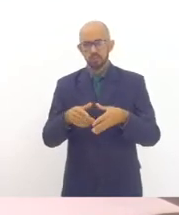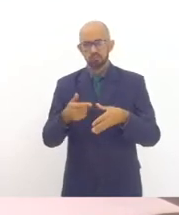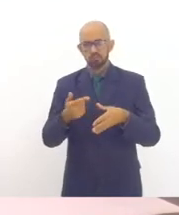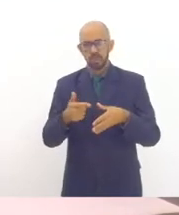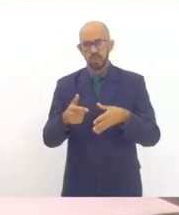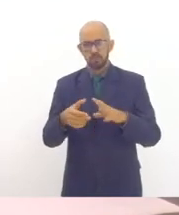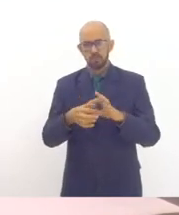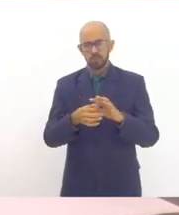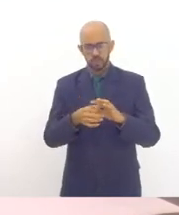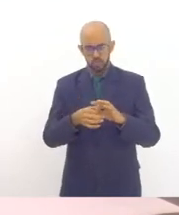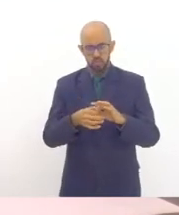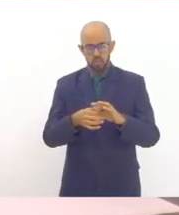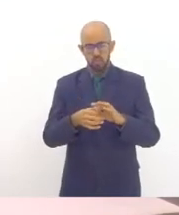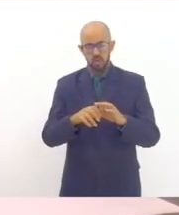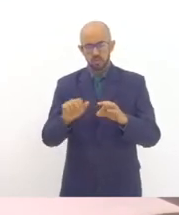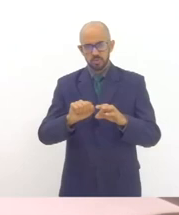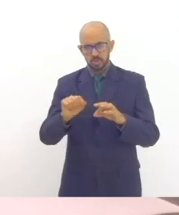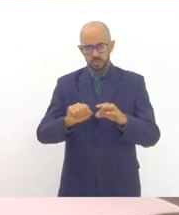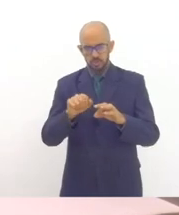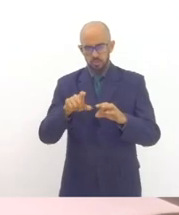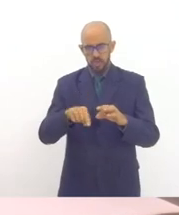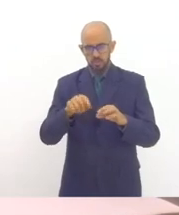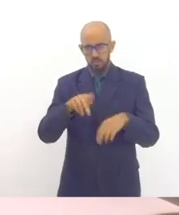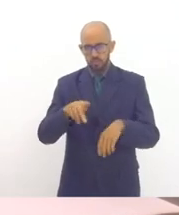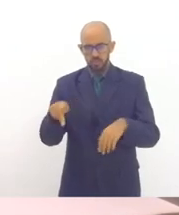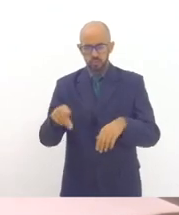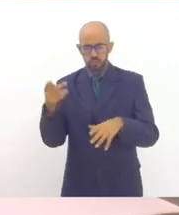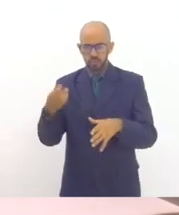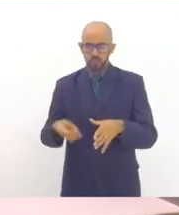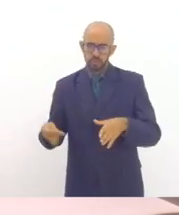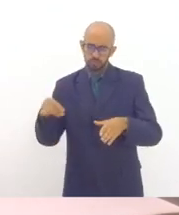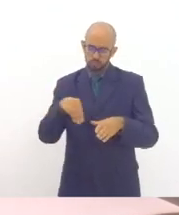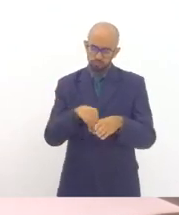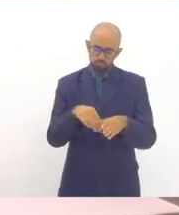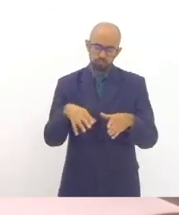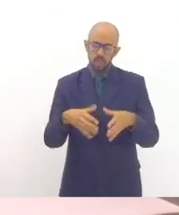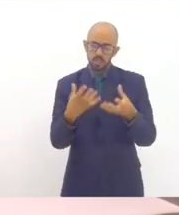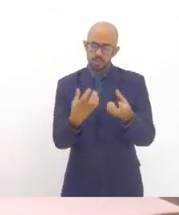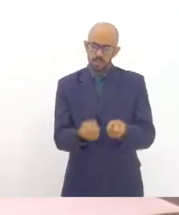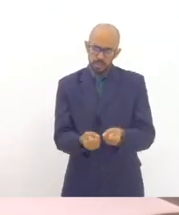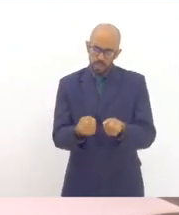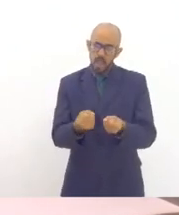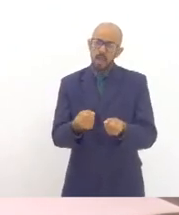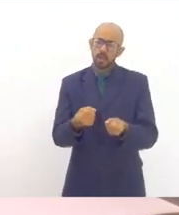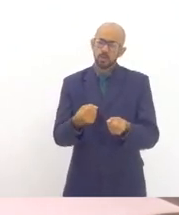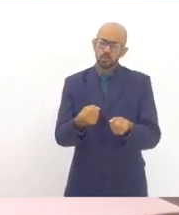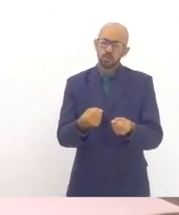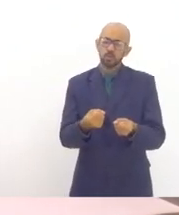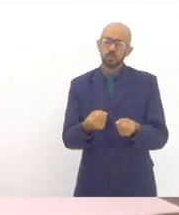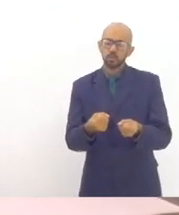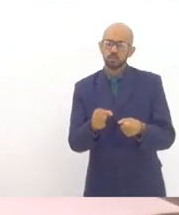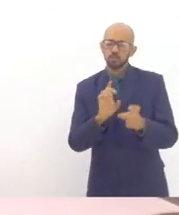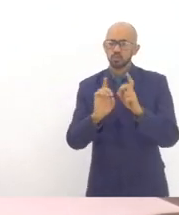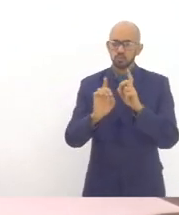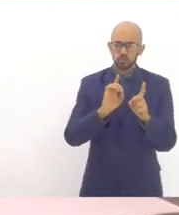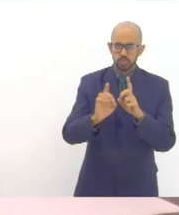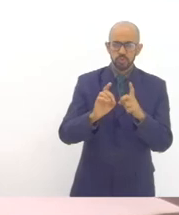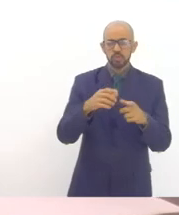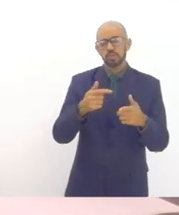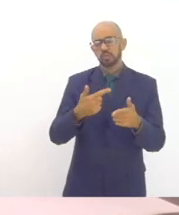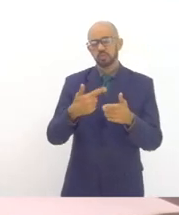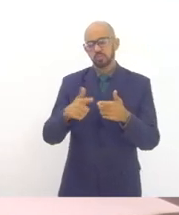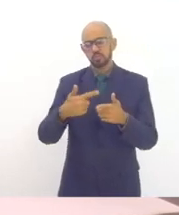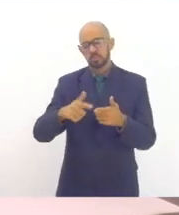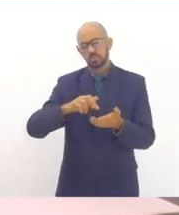coletivo dos professores que ali aceitaram discutir as questões sobre as escolas,